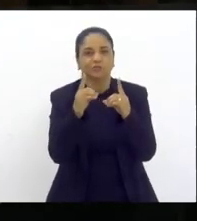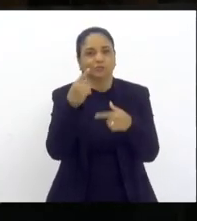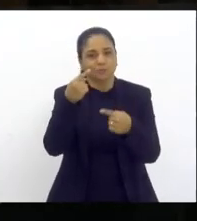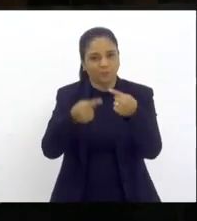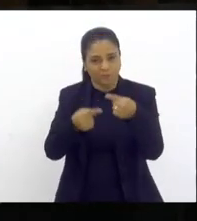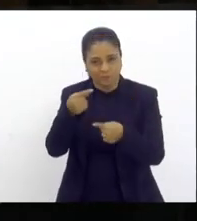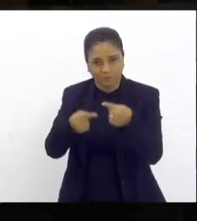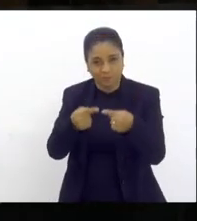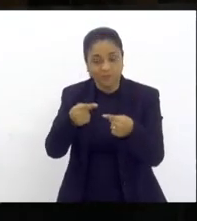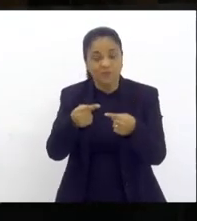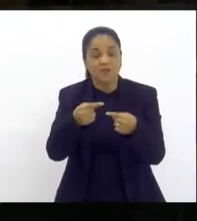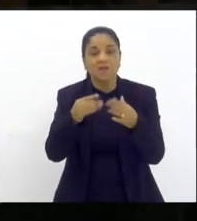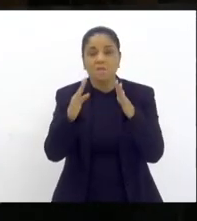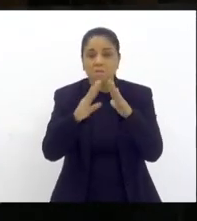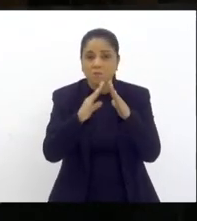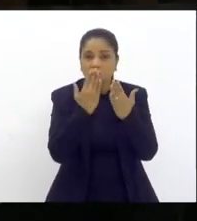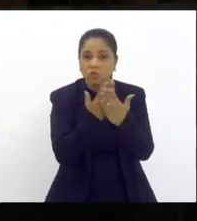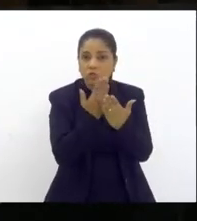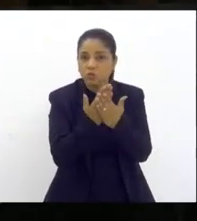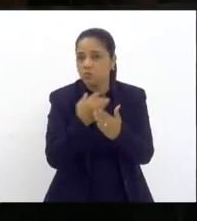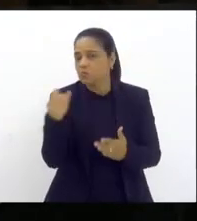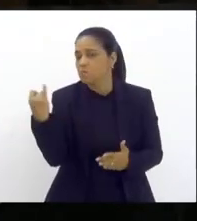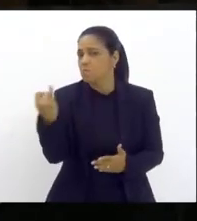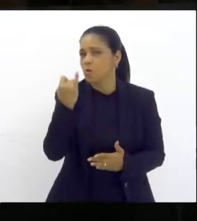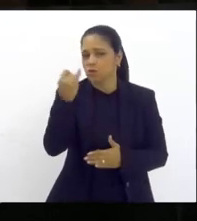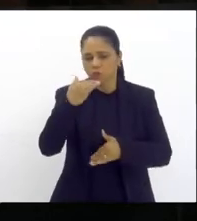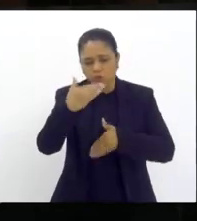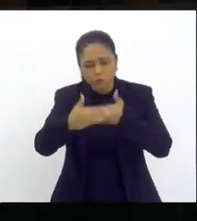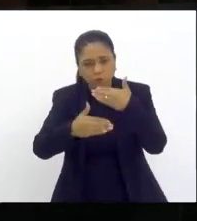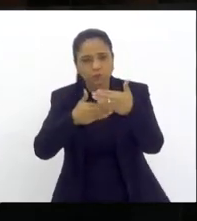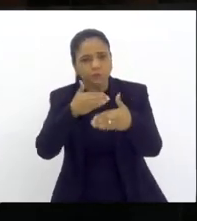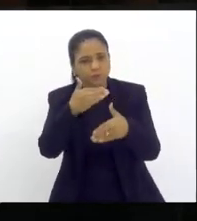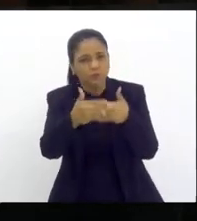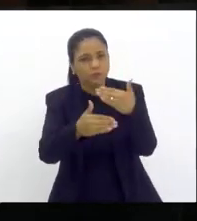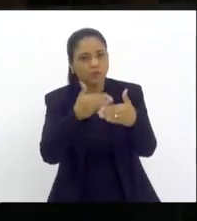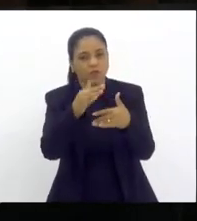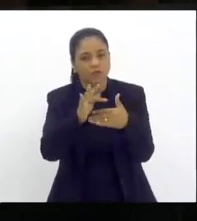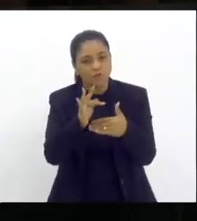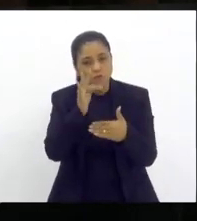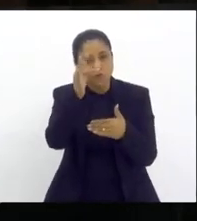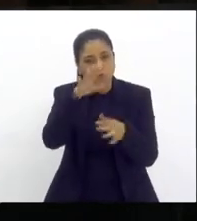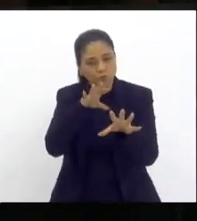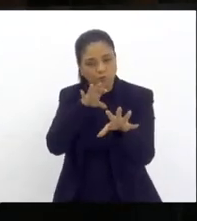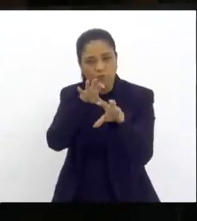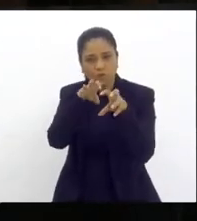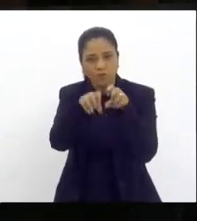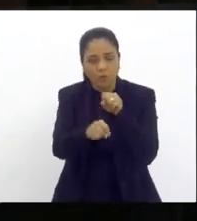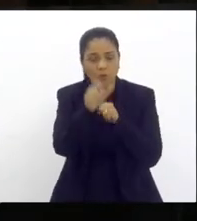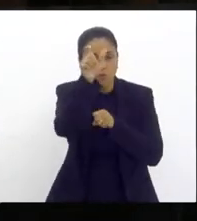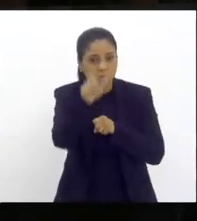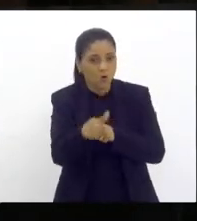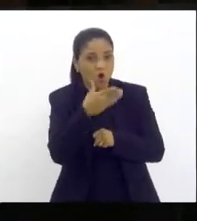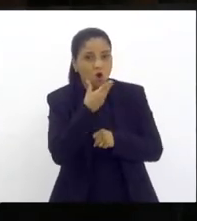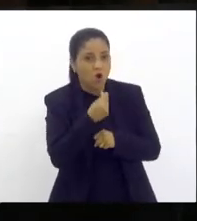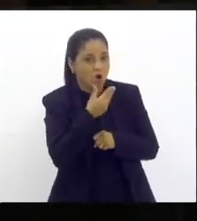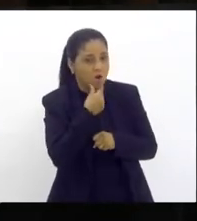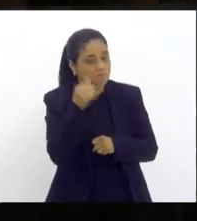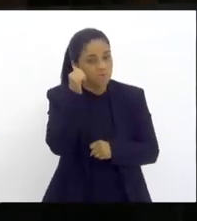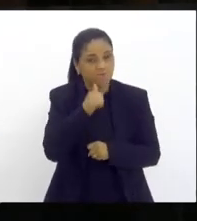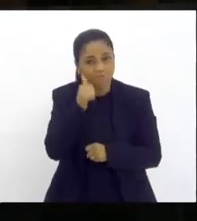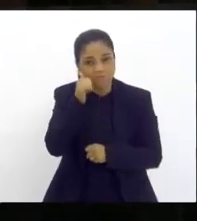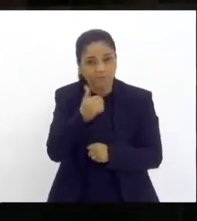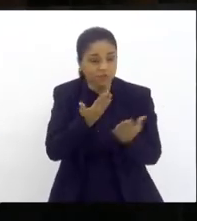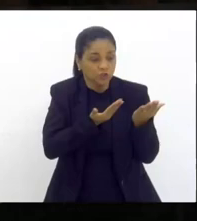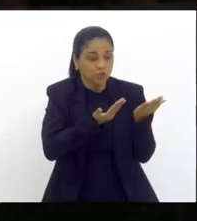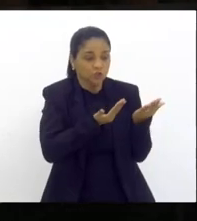nesse processo, porque está formando, né, os futuros homens, mulheres, jovens, que